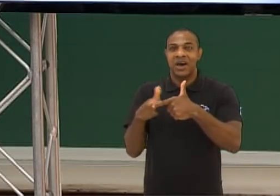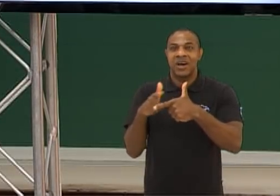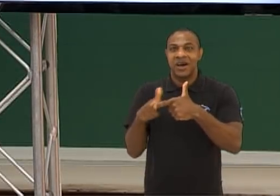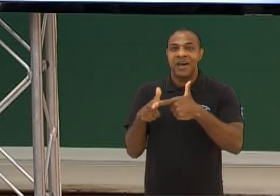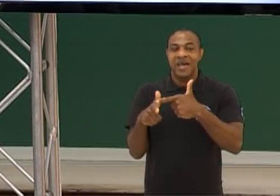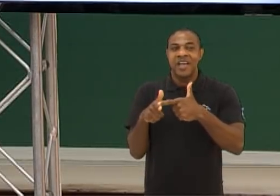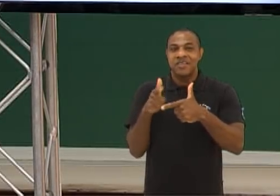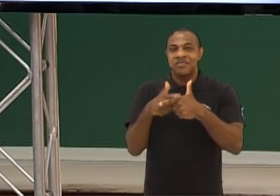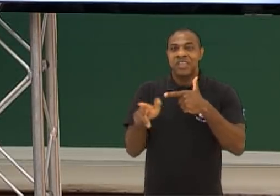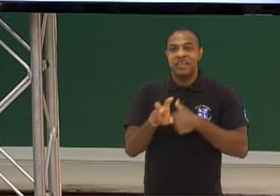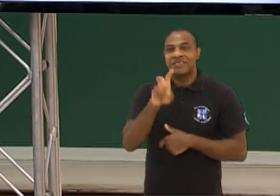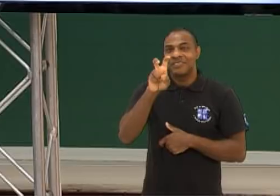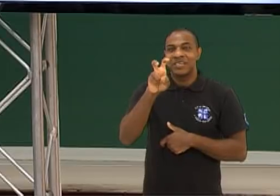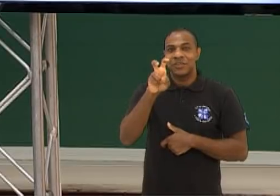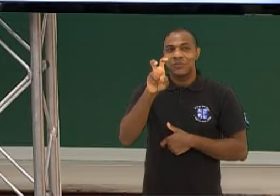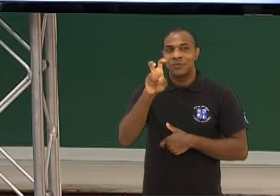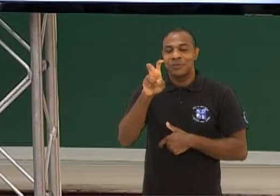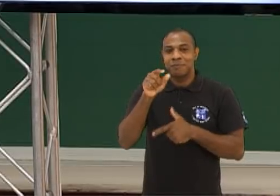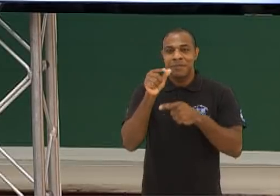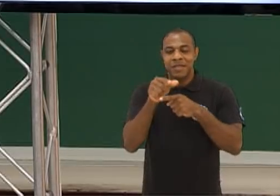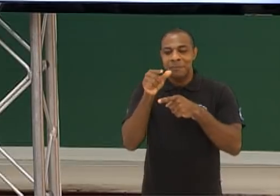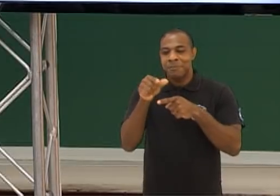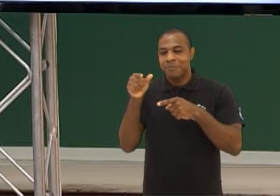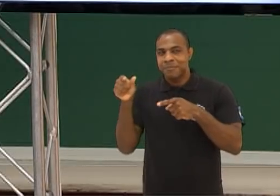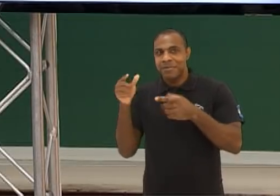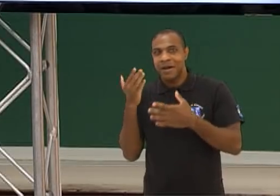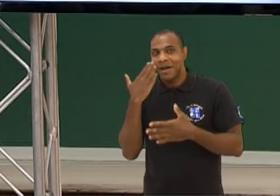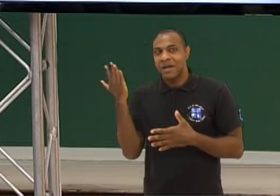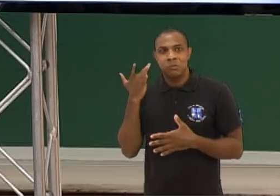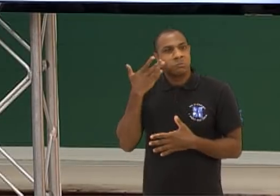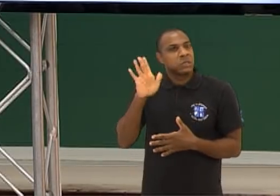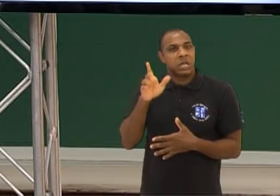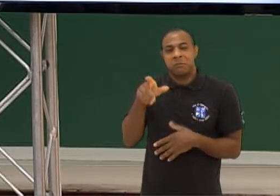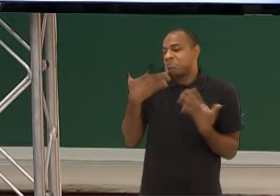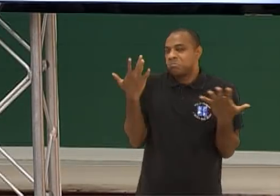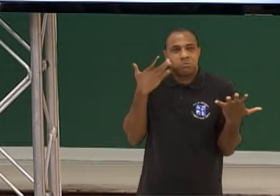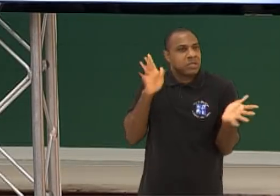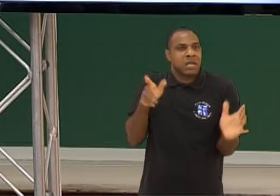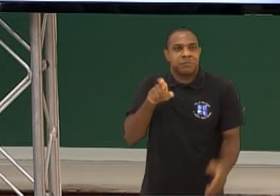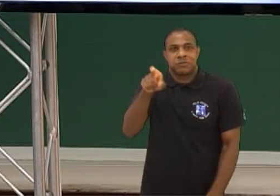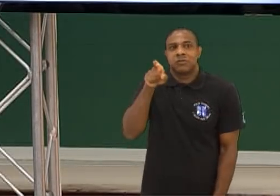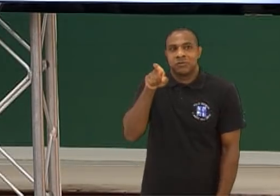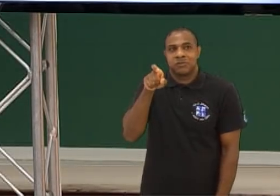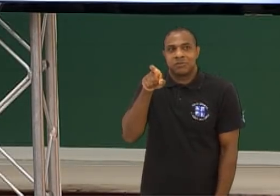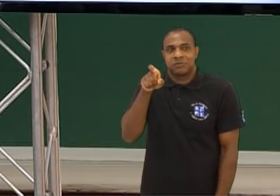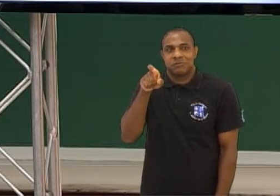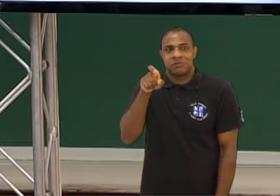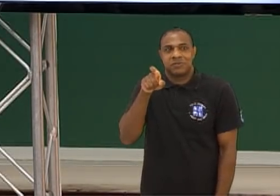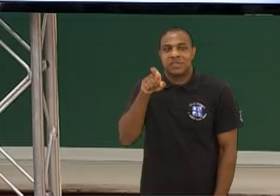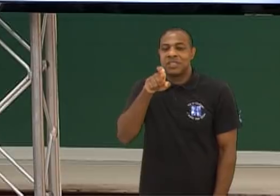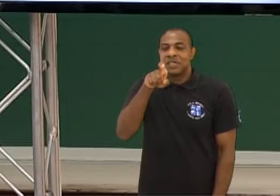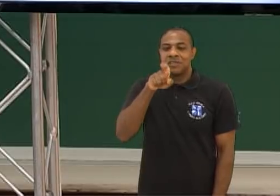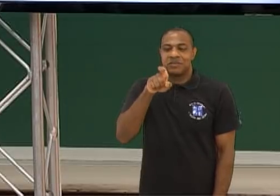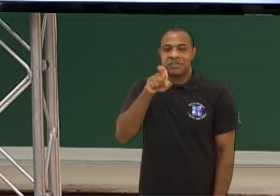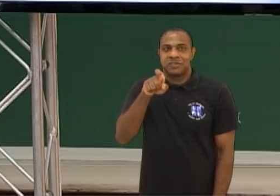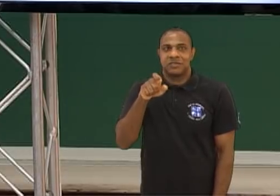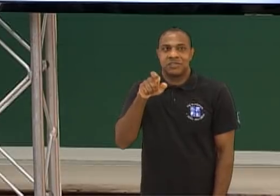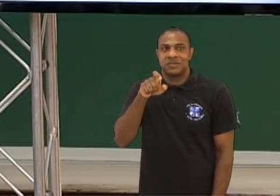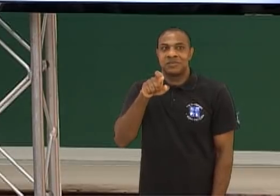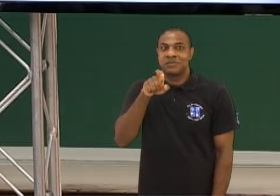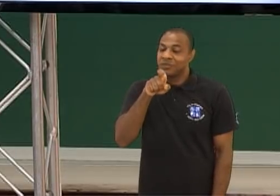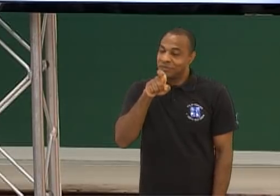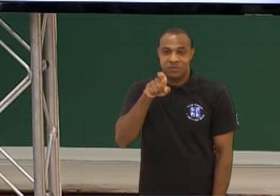5 partes iguais, 5 pedaços. Então, como eu não sei quem é esse número, x sobre 5. Como que vai ser a equação?